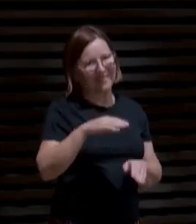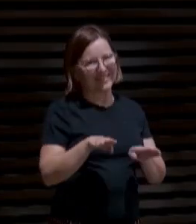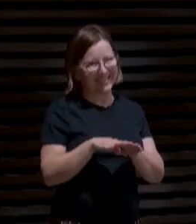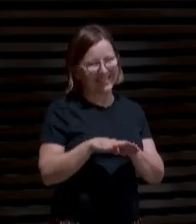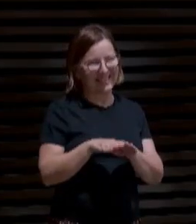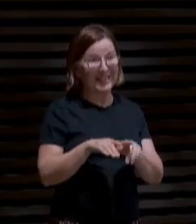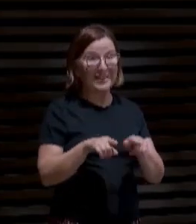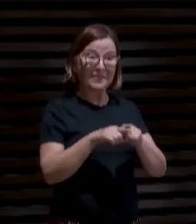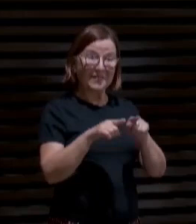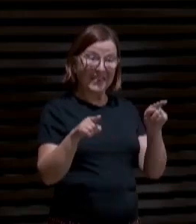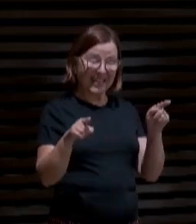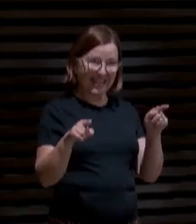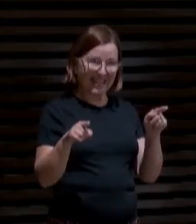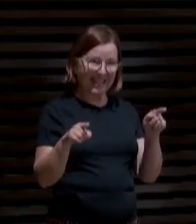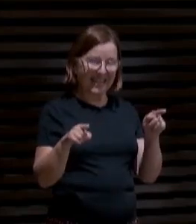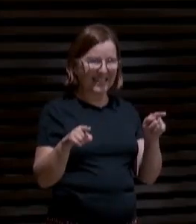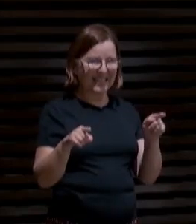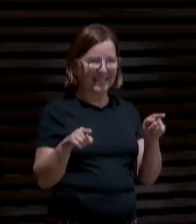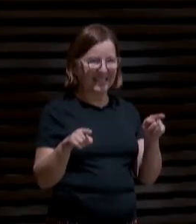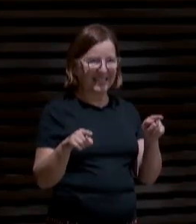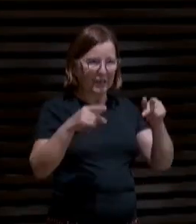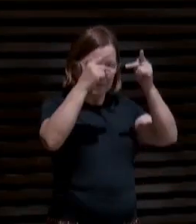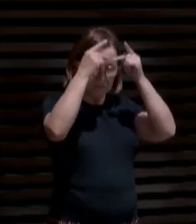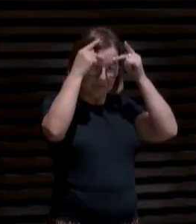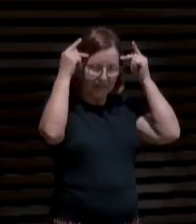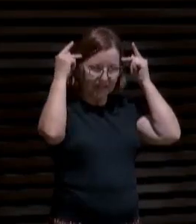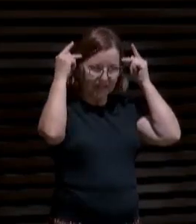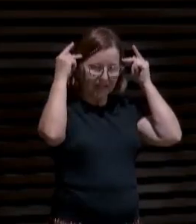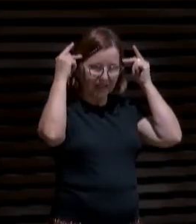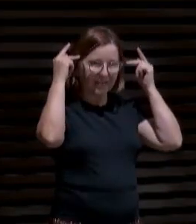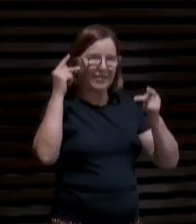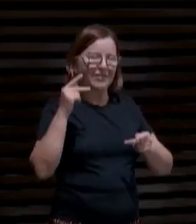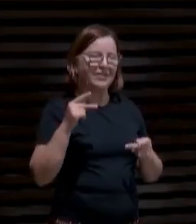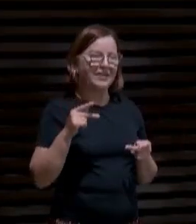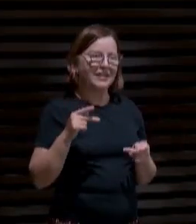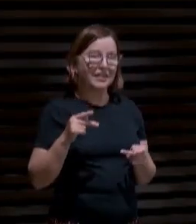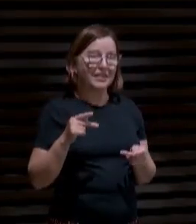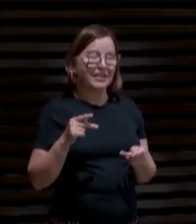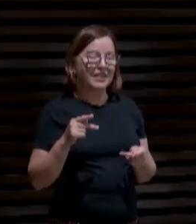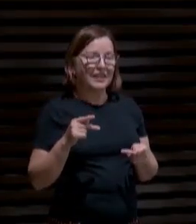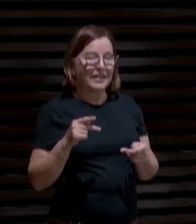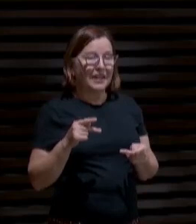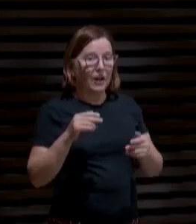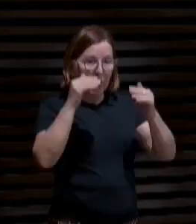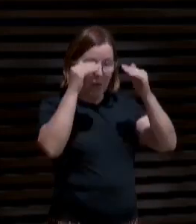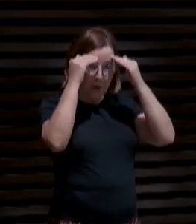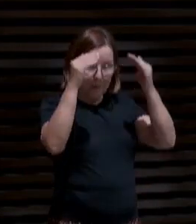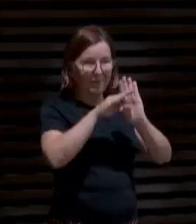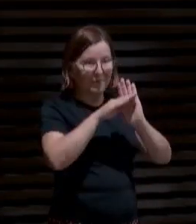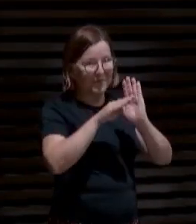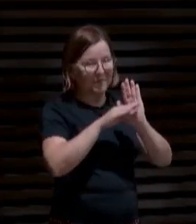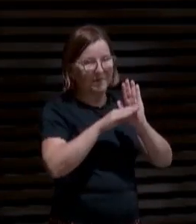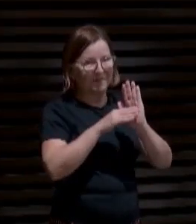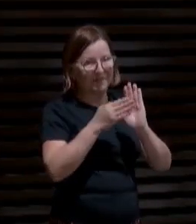Mas ele estava ali para obedecer um propósito determinado por Deus, porque Deus tinha em vista que o grão